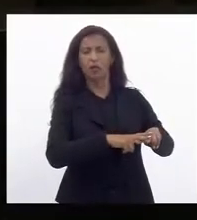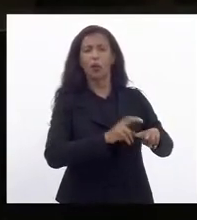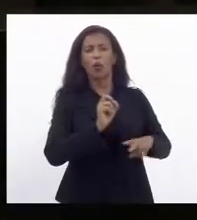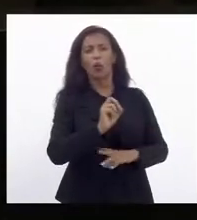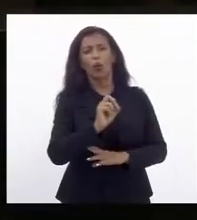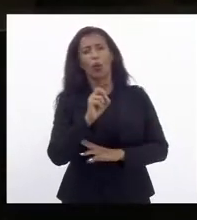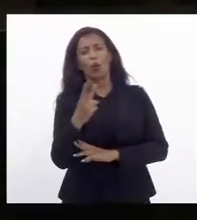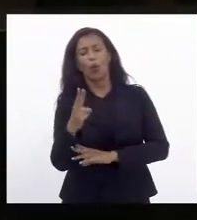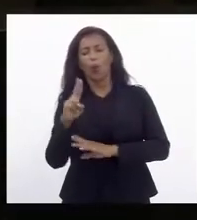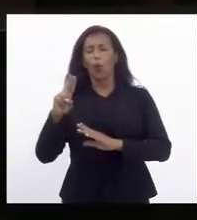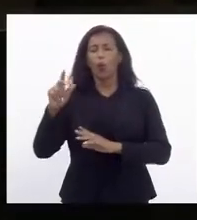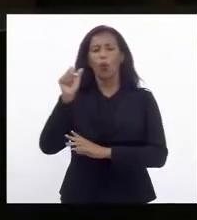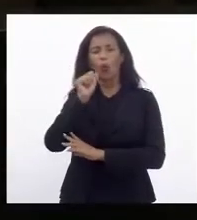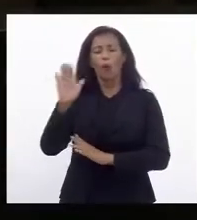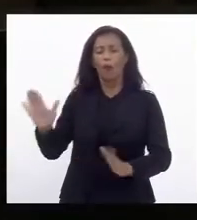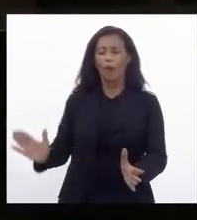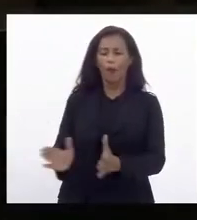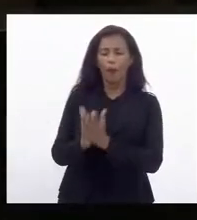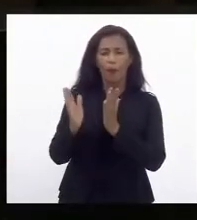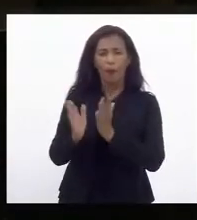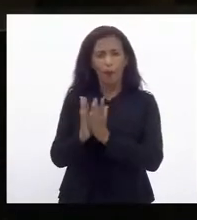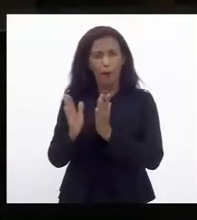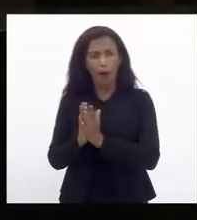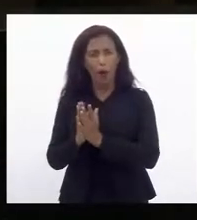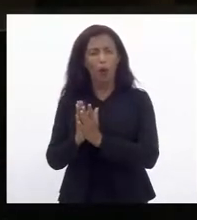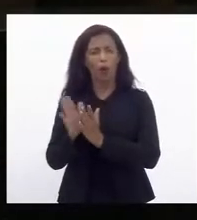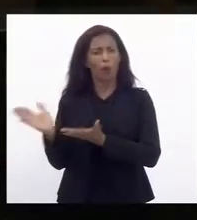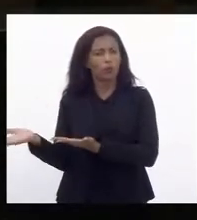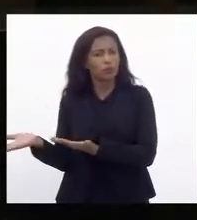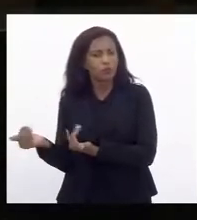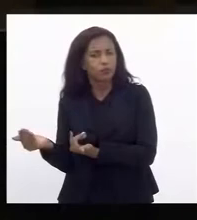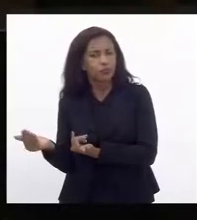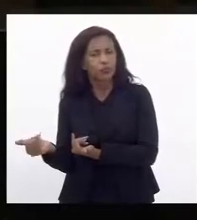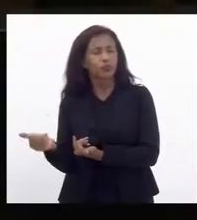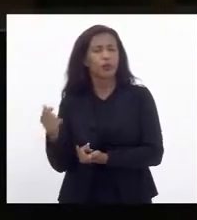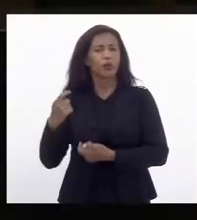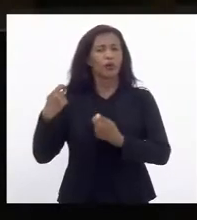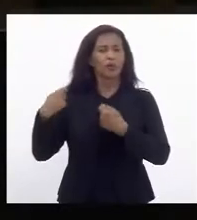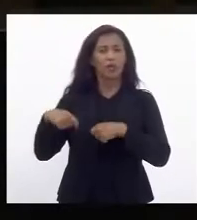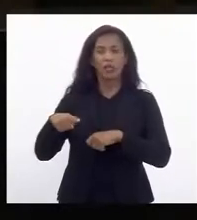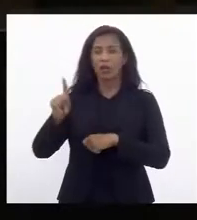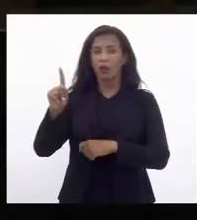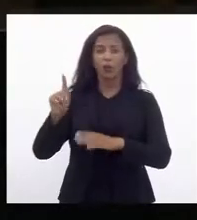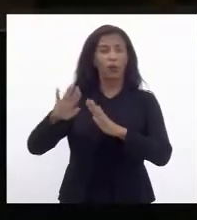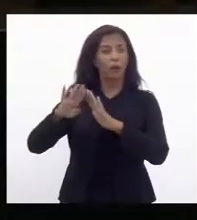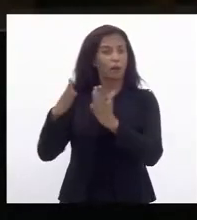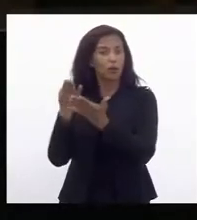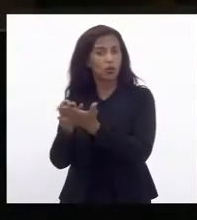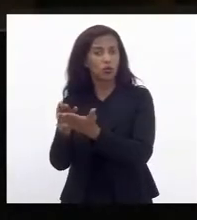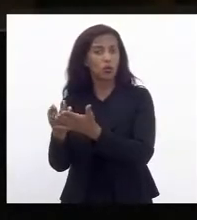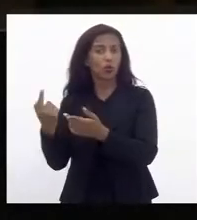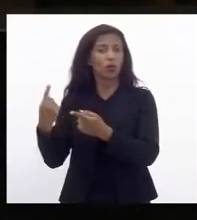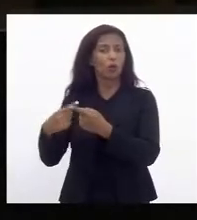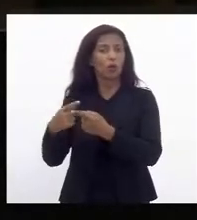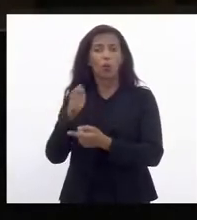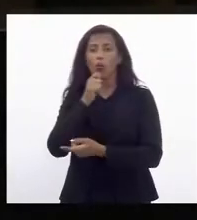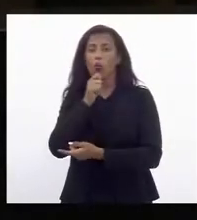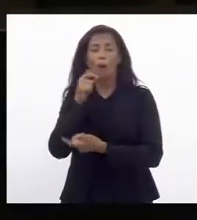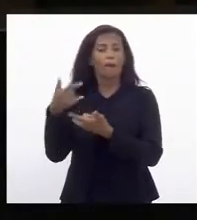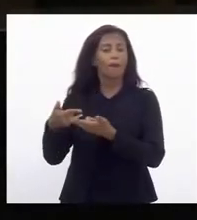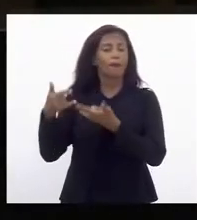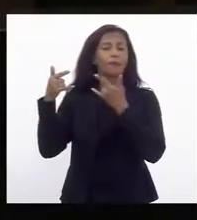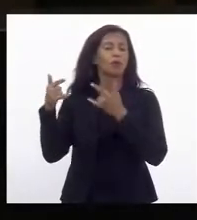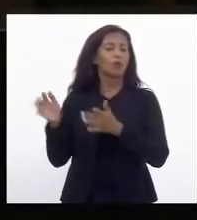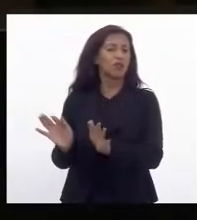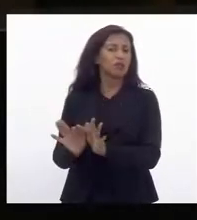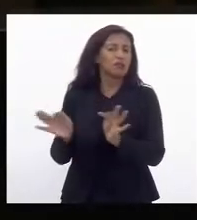penal, sejam as mulheres pobres, as adolescentes pobres, que deixaram de ir para a escola porque não tinham acesso